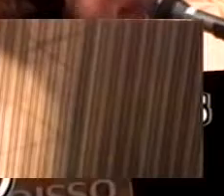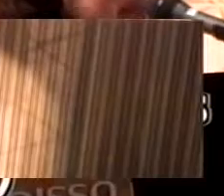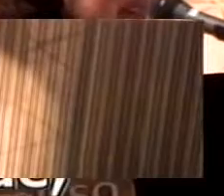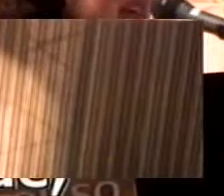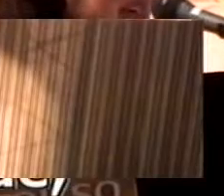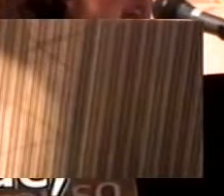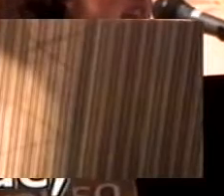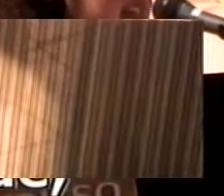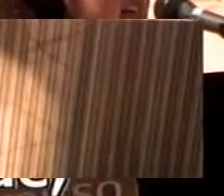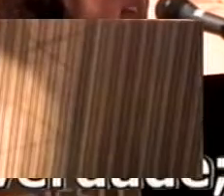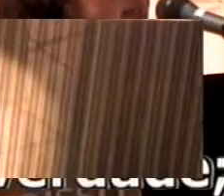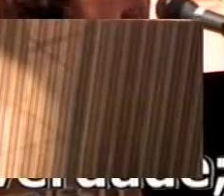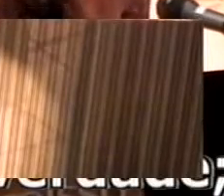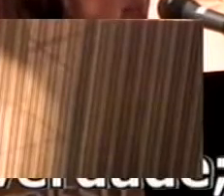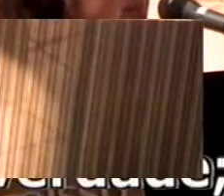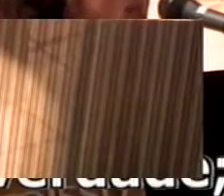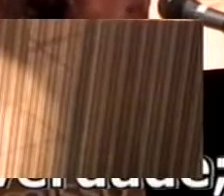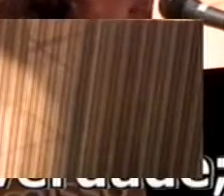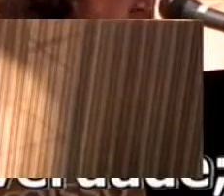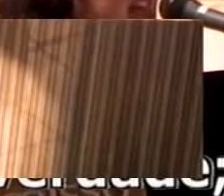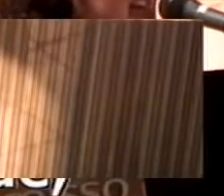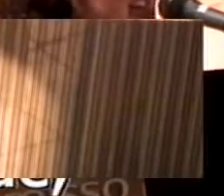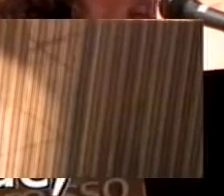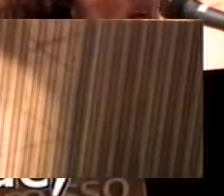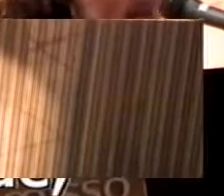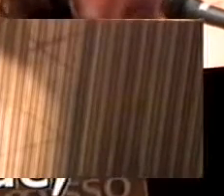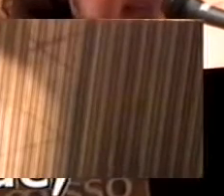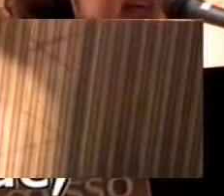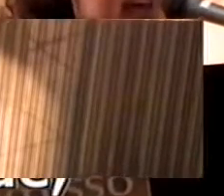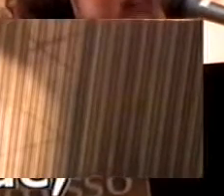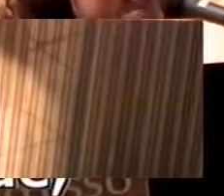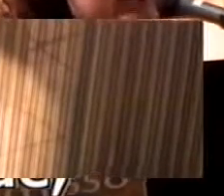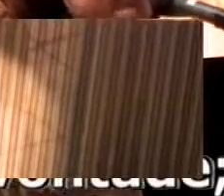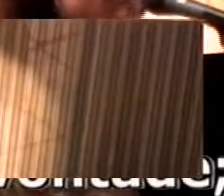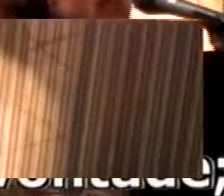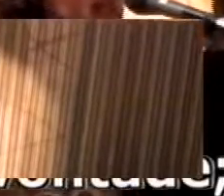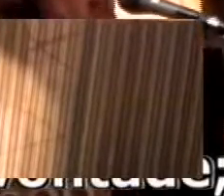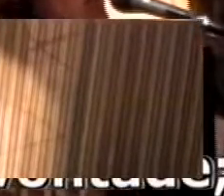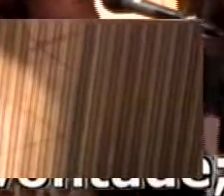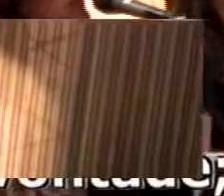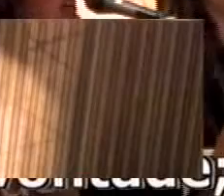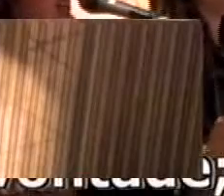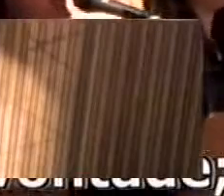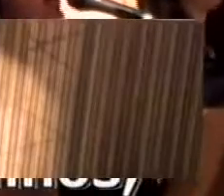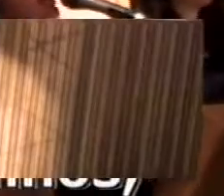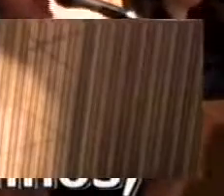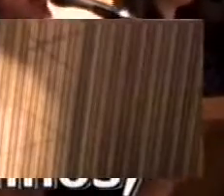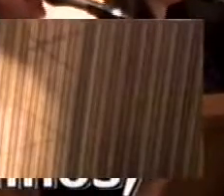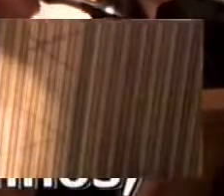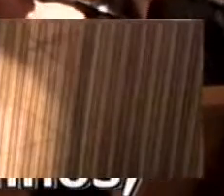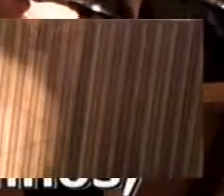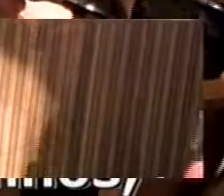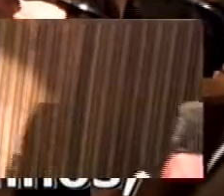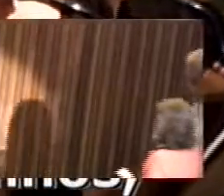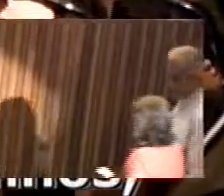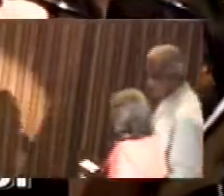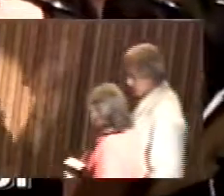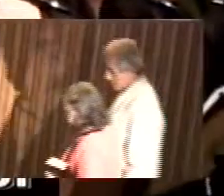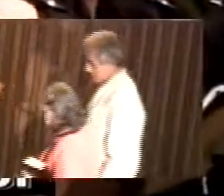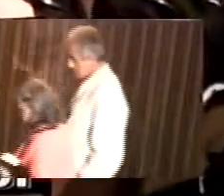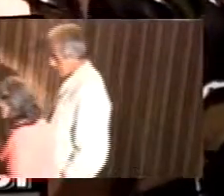Deus. Não a minha verdade, mas a tua verdade. Não a minha vontade, mas a tua vontade. Não os